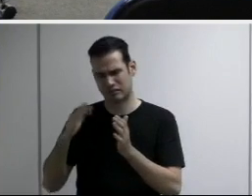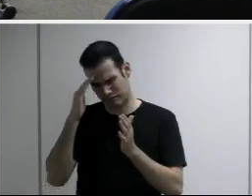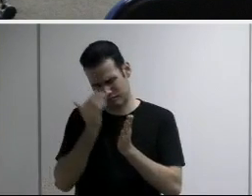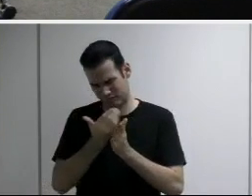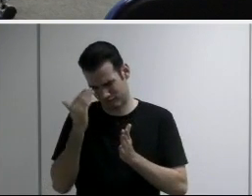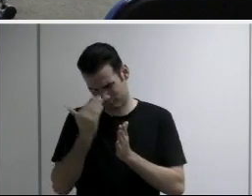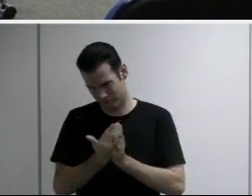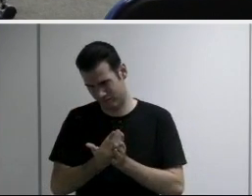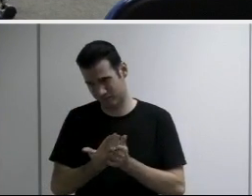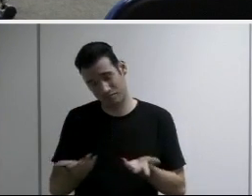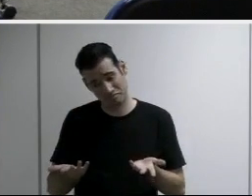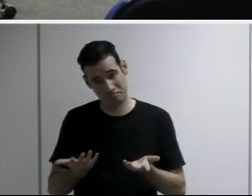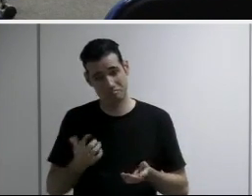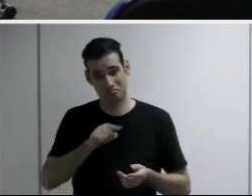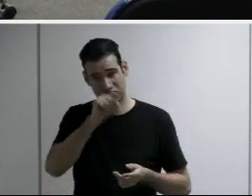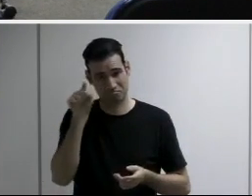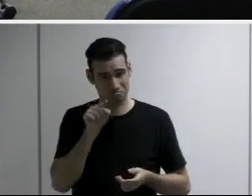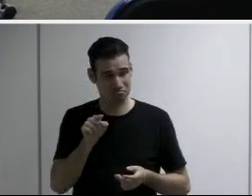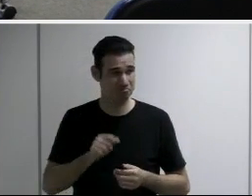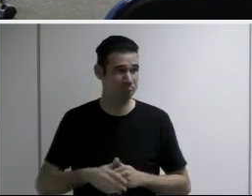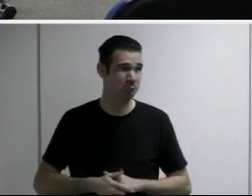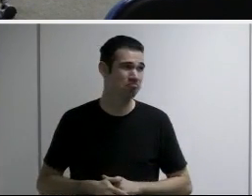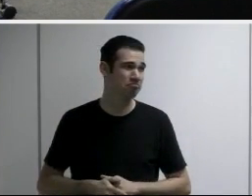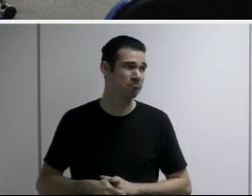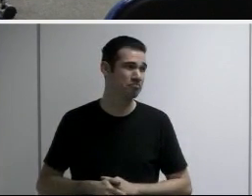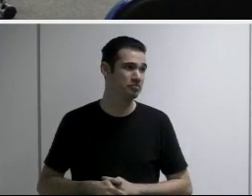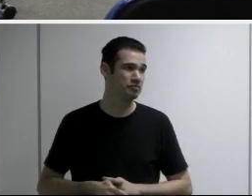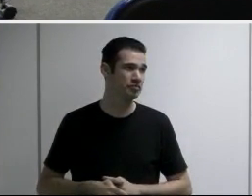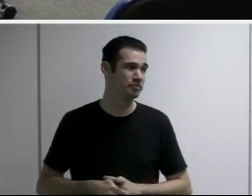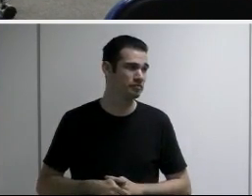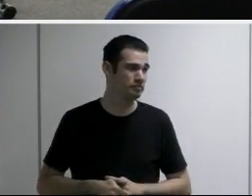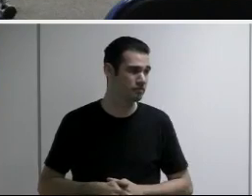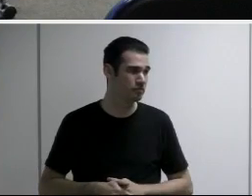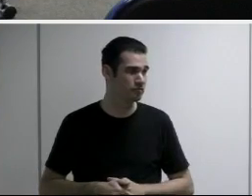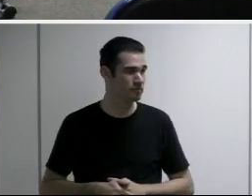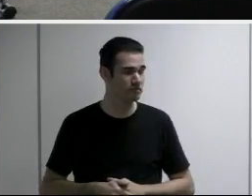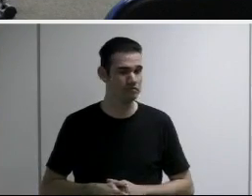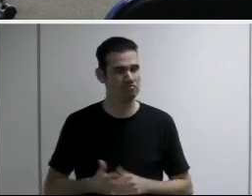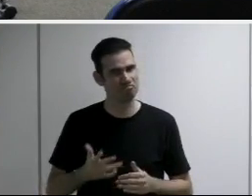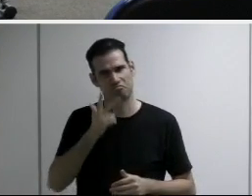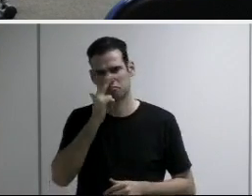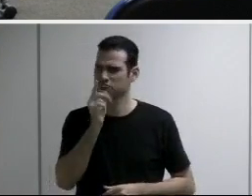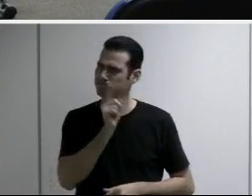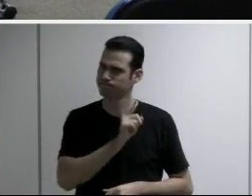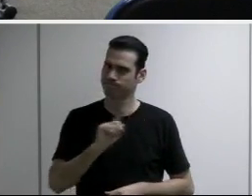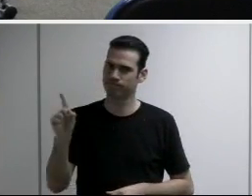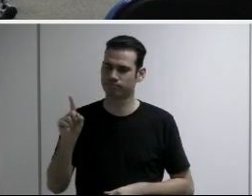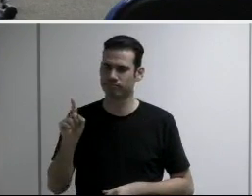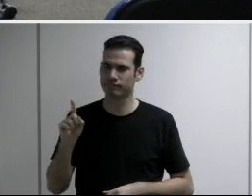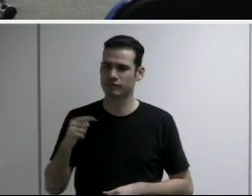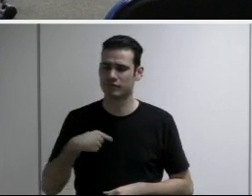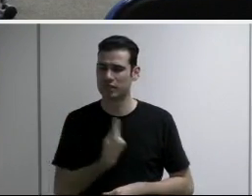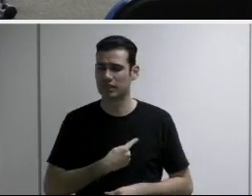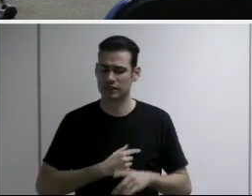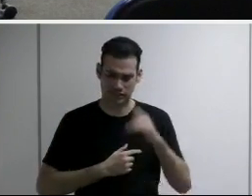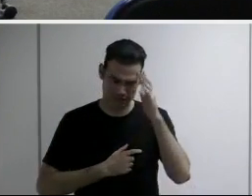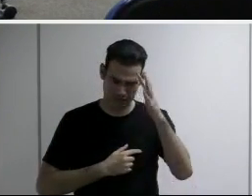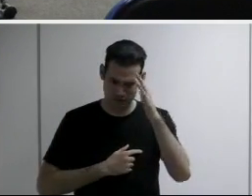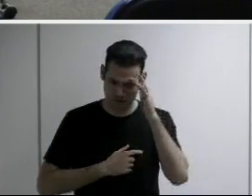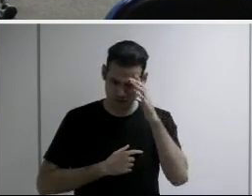dados? Uma resposta legalista, pura ou simplesmente assim, fria, seria provavelmente não. E é aí que a gente conta com o bom senso